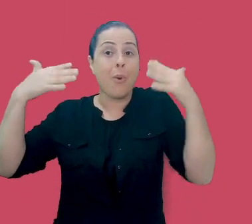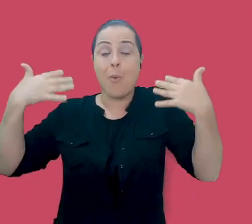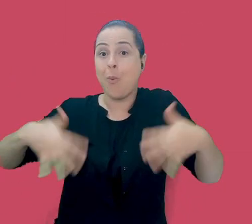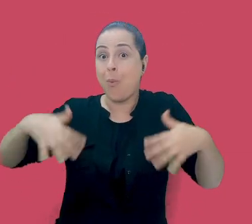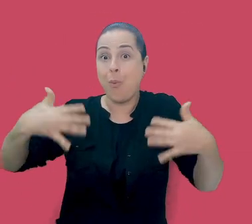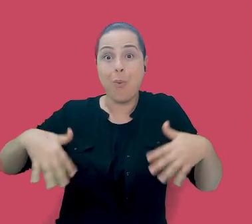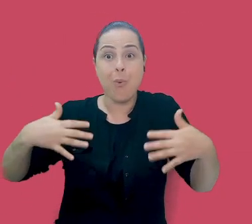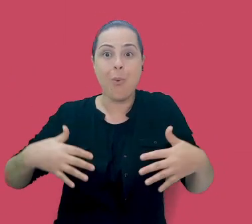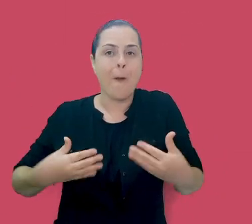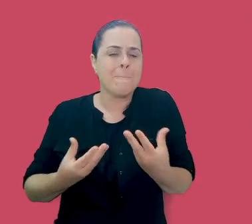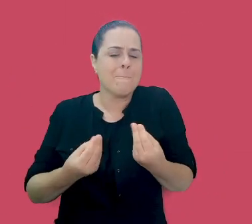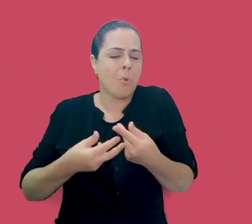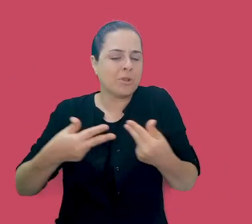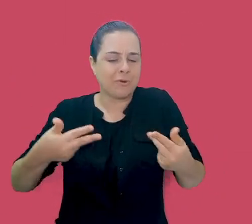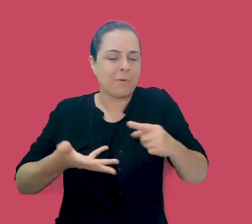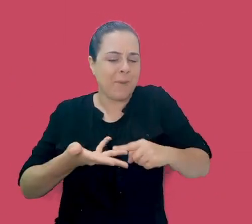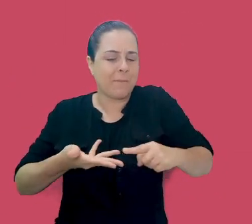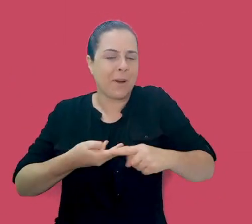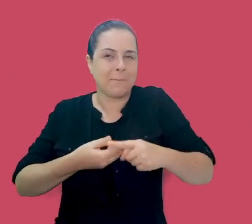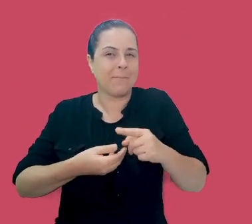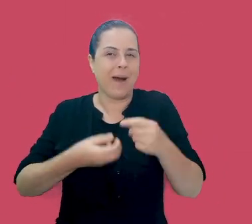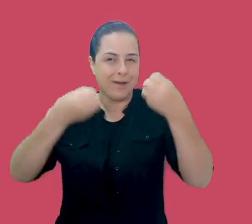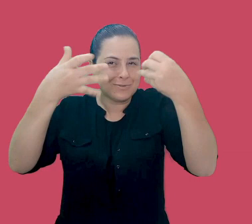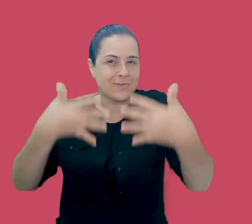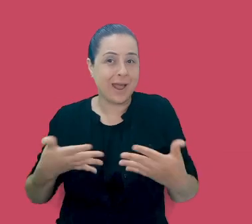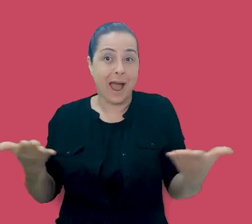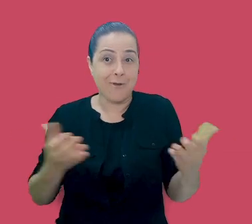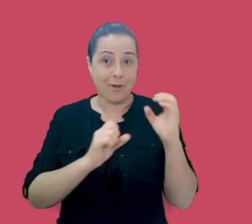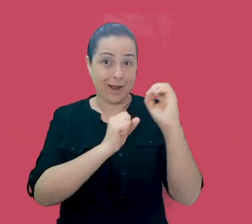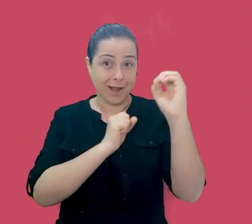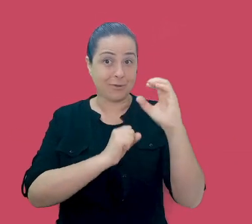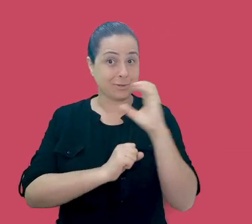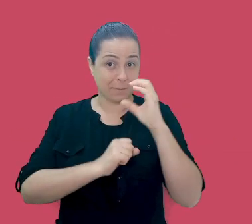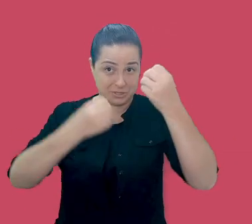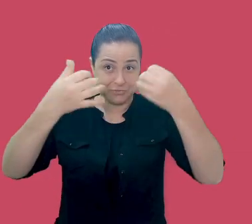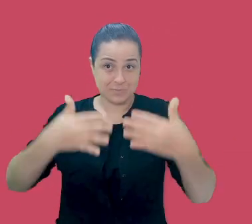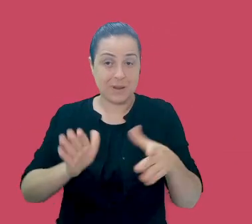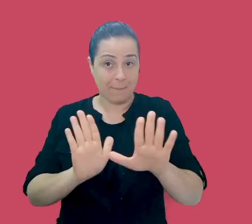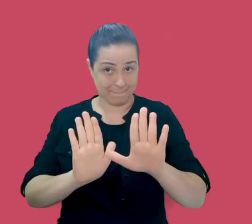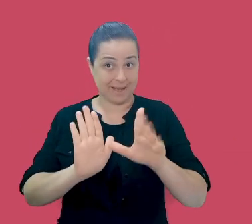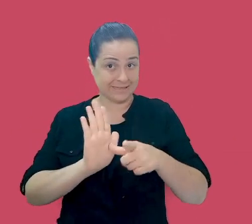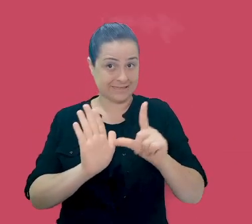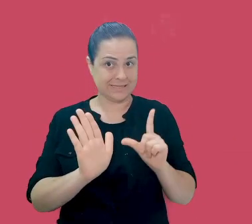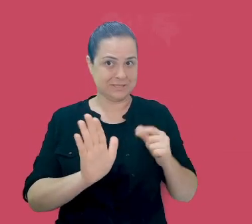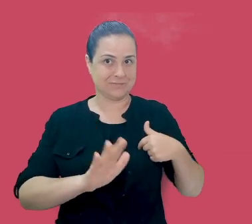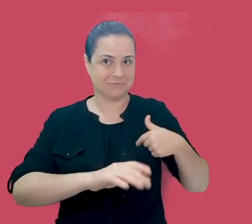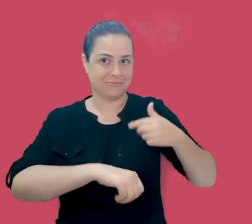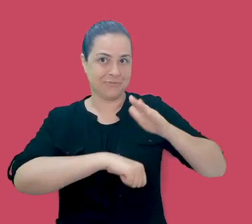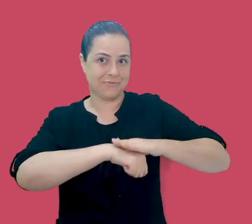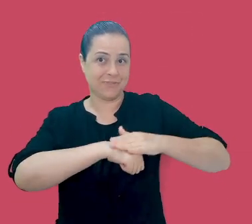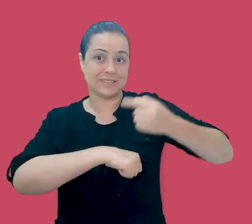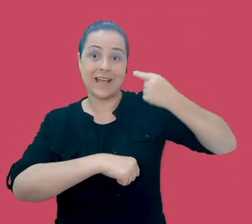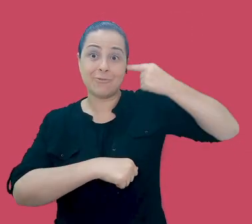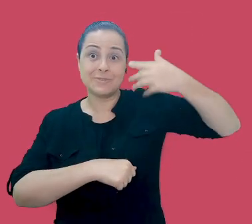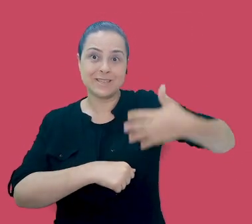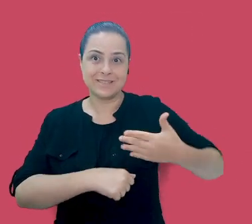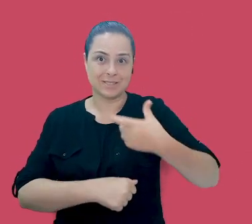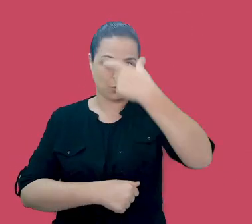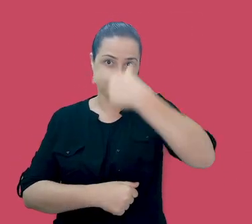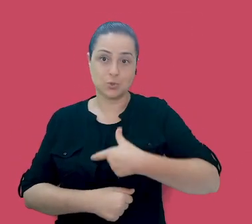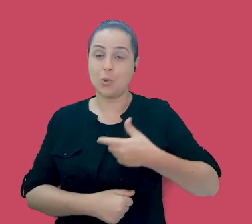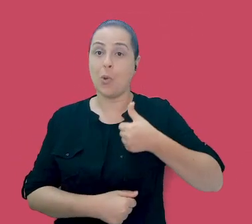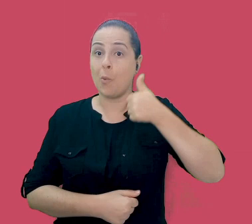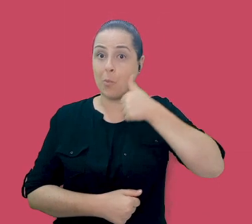explodida. Tem muita coisa para falar, mas vamos rapidinho apresentar a Carlotas. Antes eu vou me autodescrever. Eu sou uma mulher de